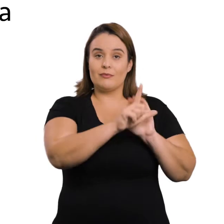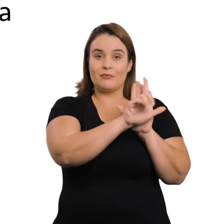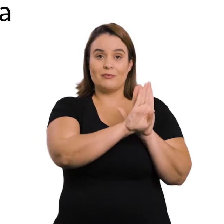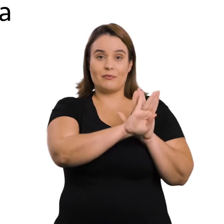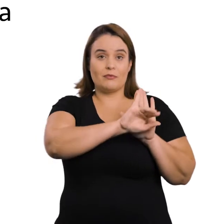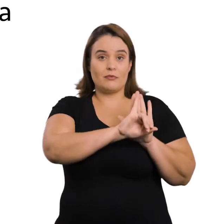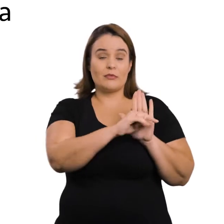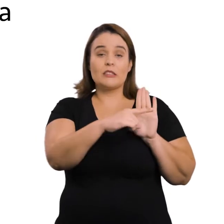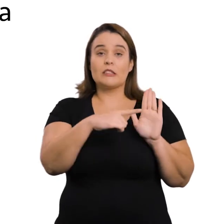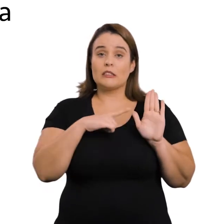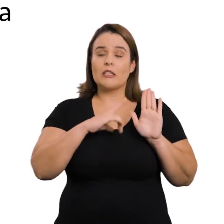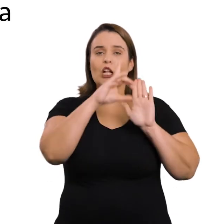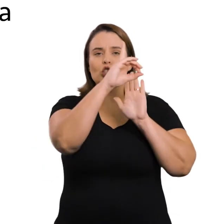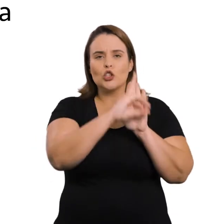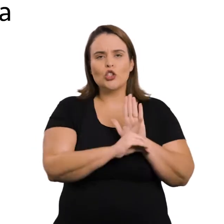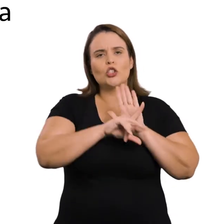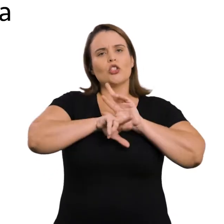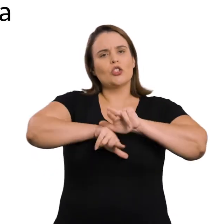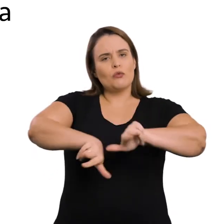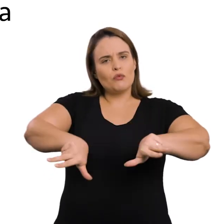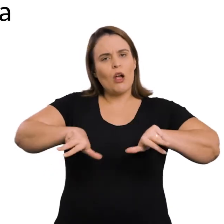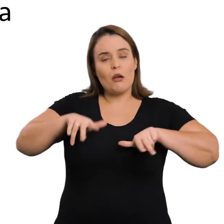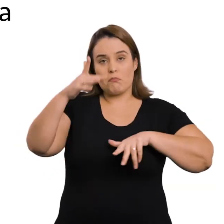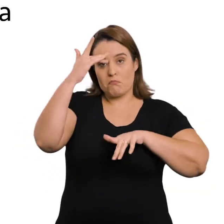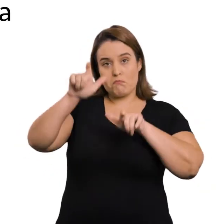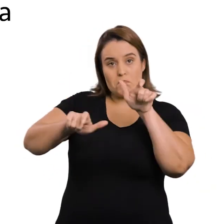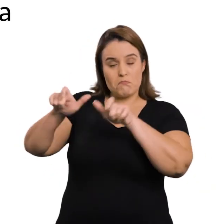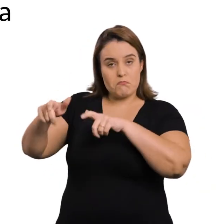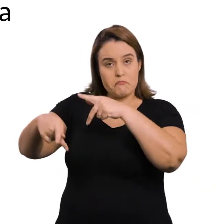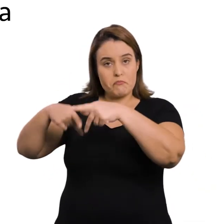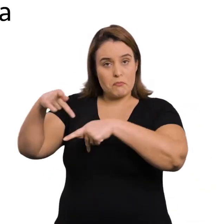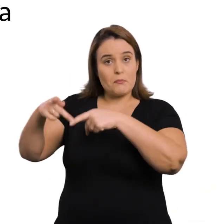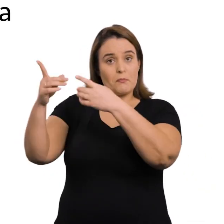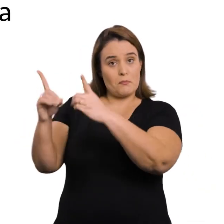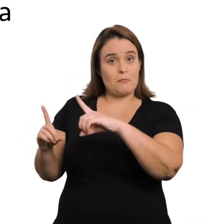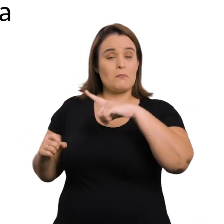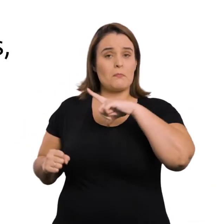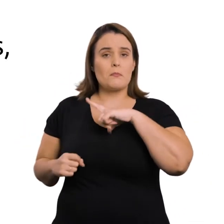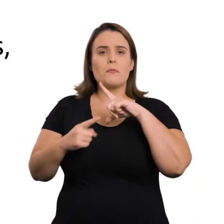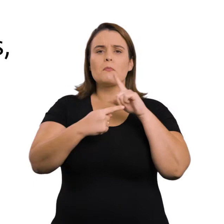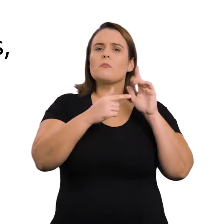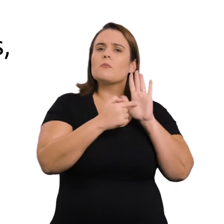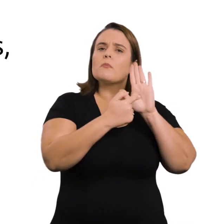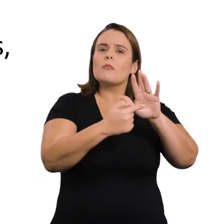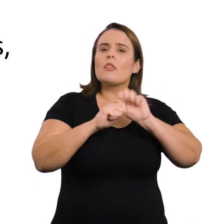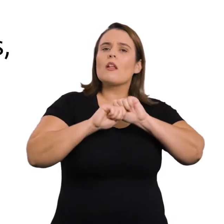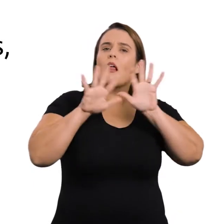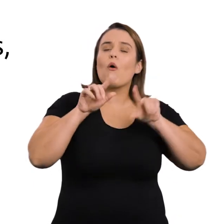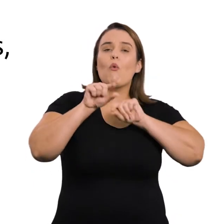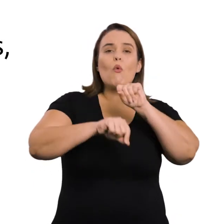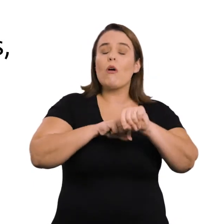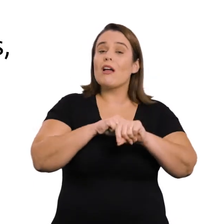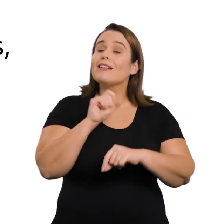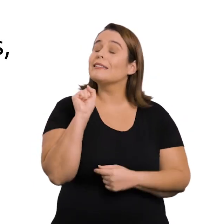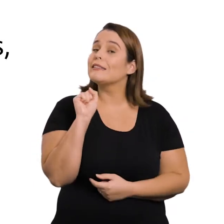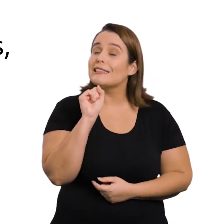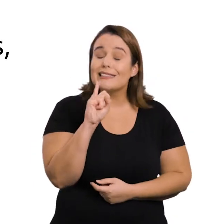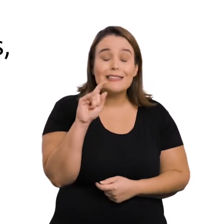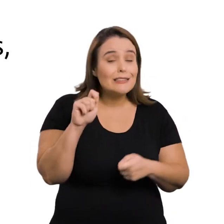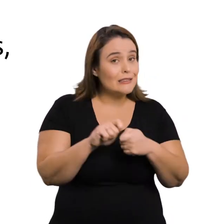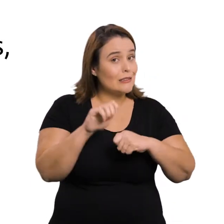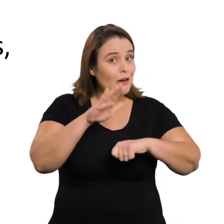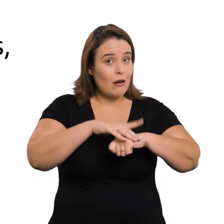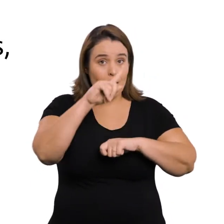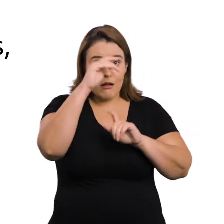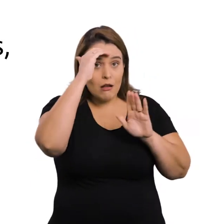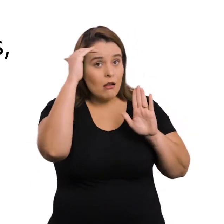mesmo tempo que a LBI reafirma um conjunto de direitos da população com deficiência, define mais claramente sanções em relação ao